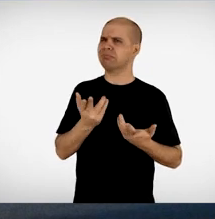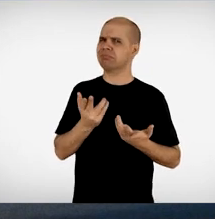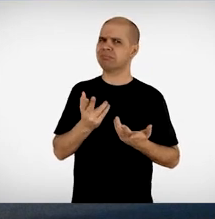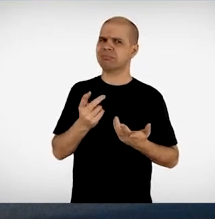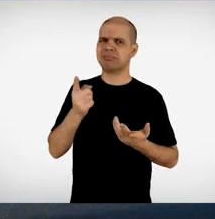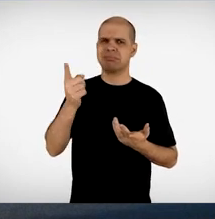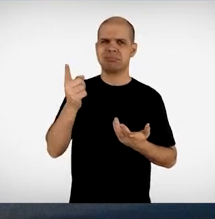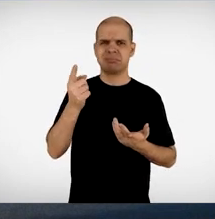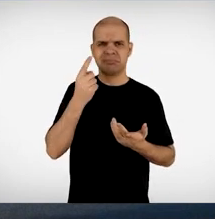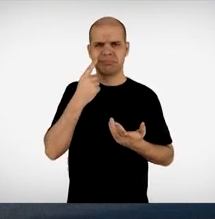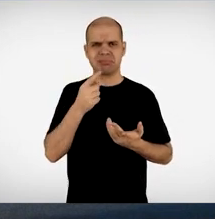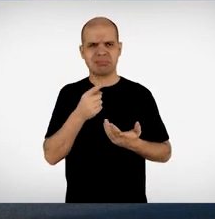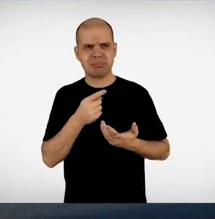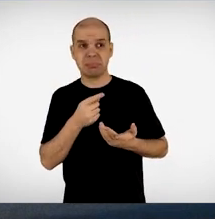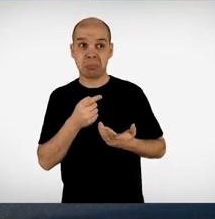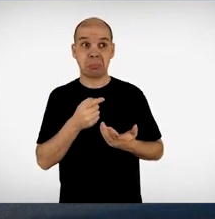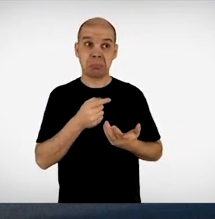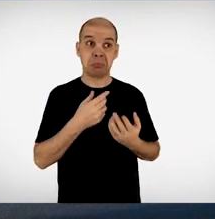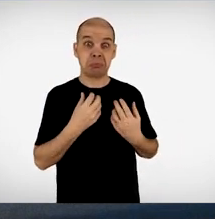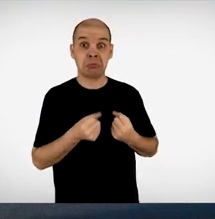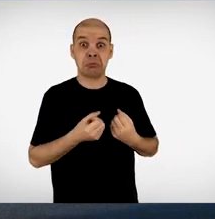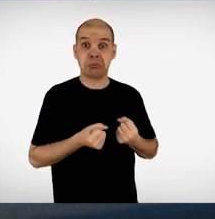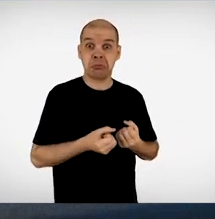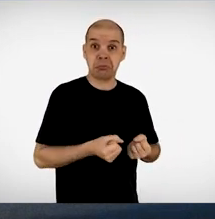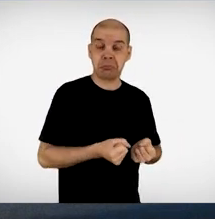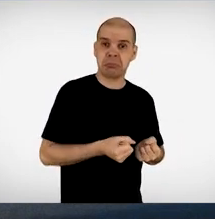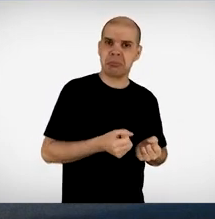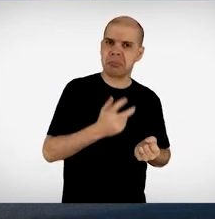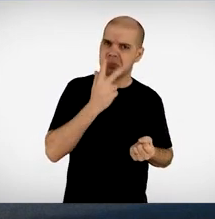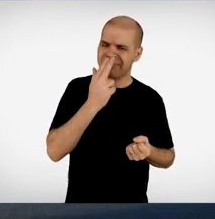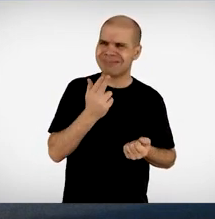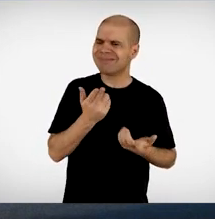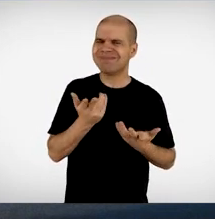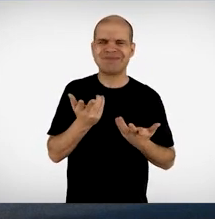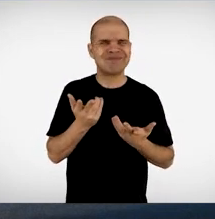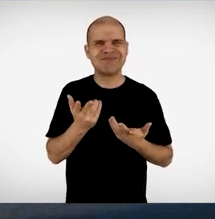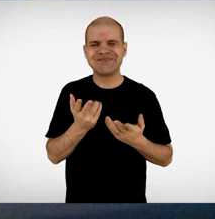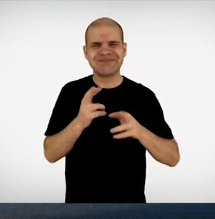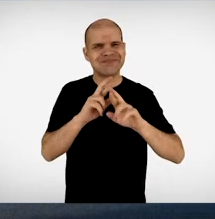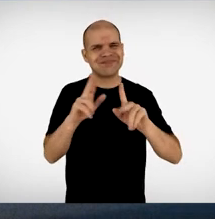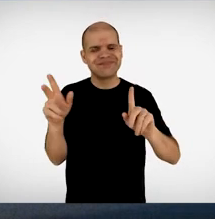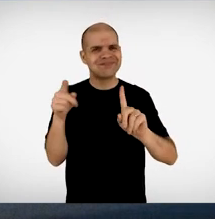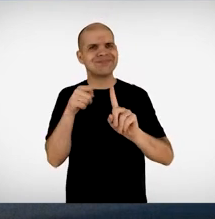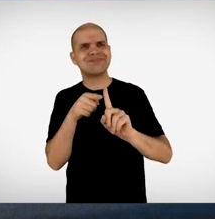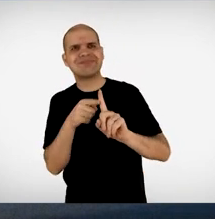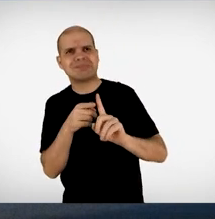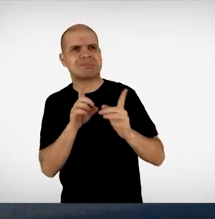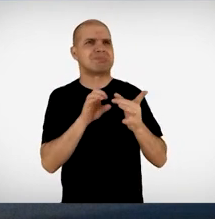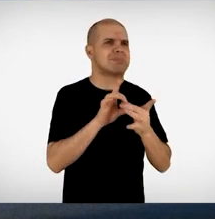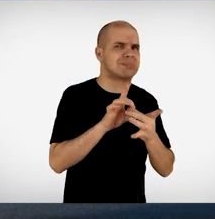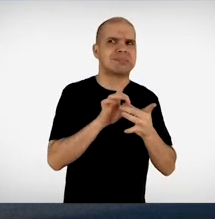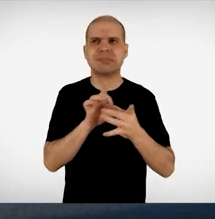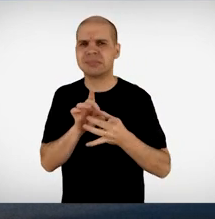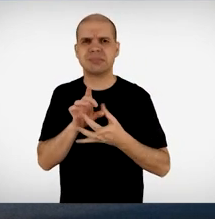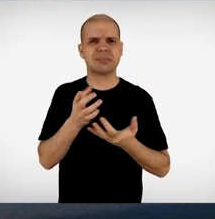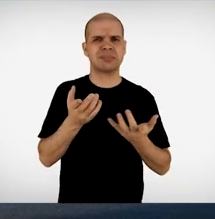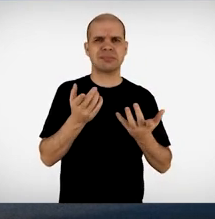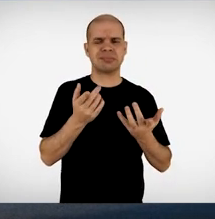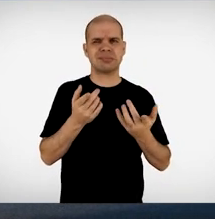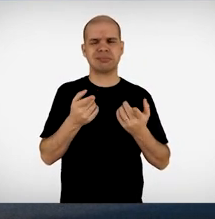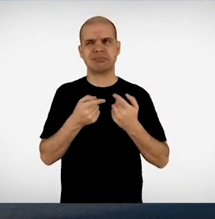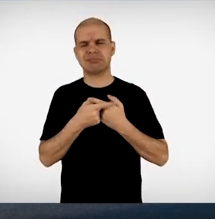Yoga Verde, ele simplesmente só ia na onda dela. Então, eu queria ouvir um pouquinho de vocês, o que vocês refletem sobre